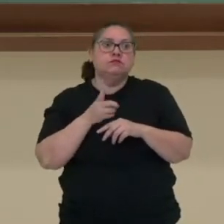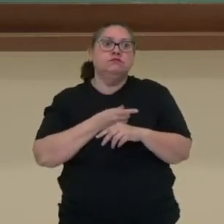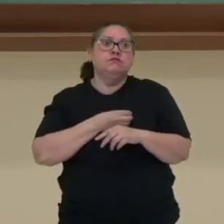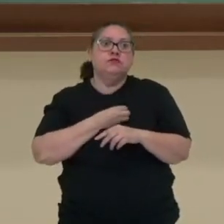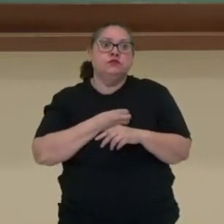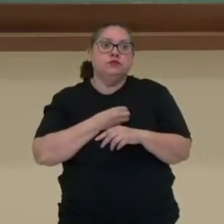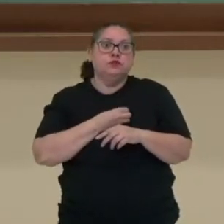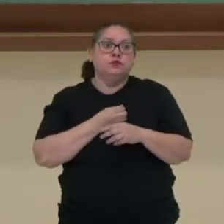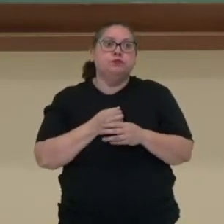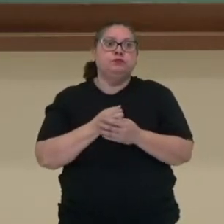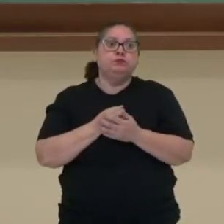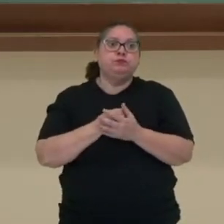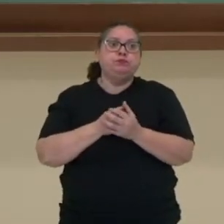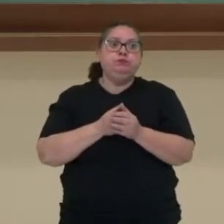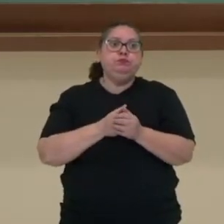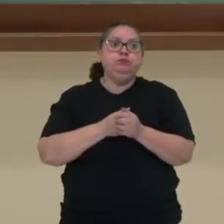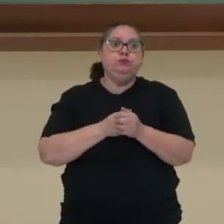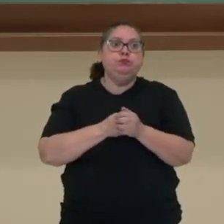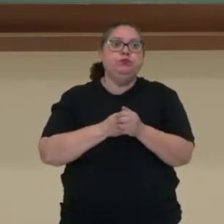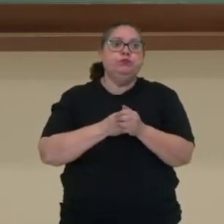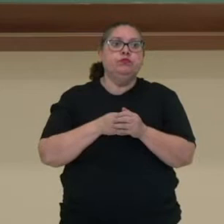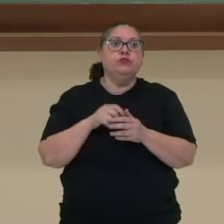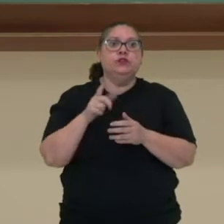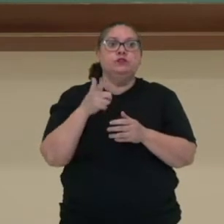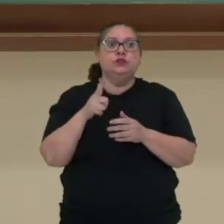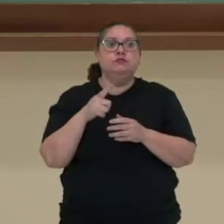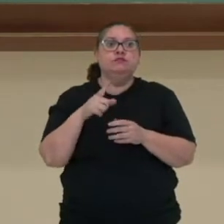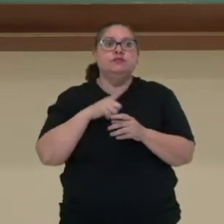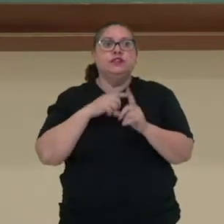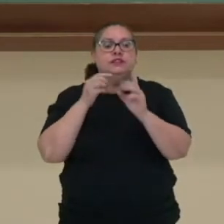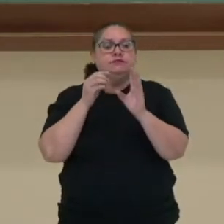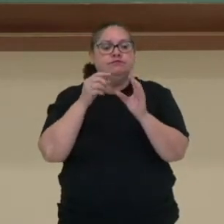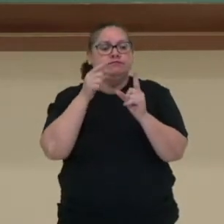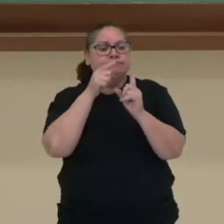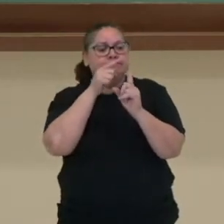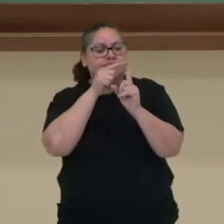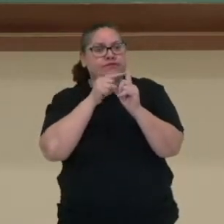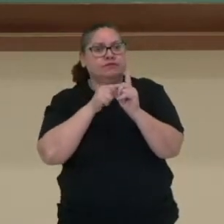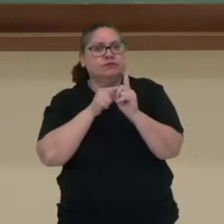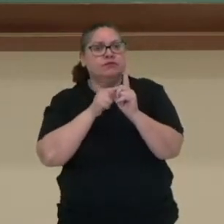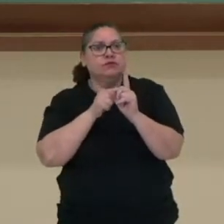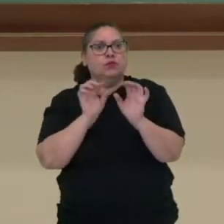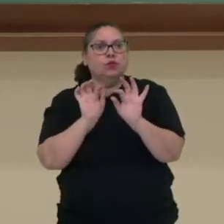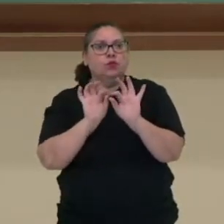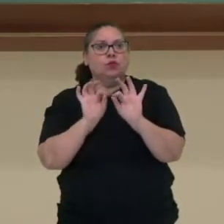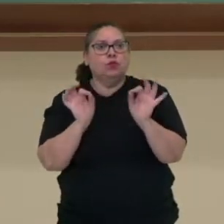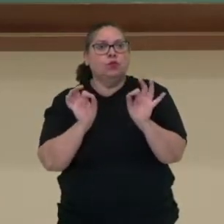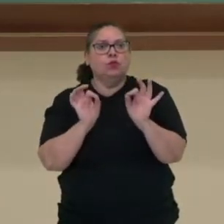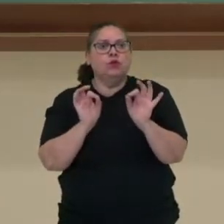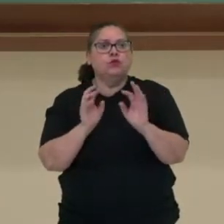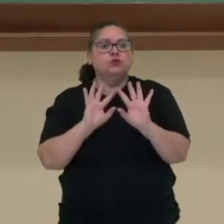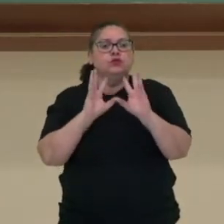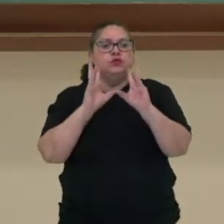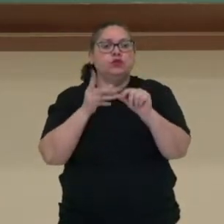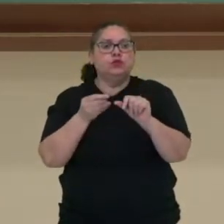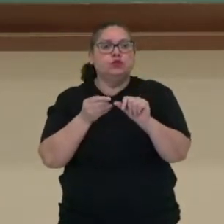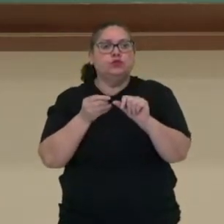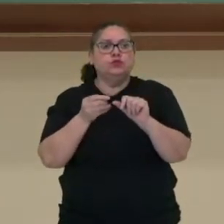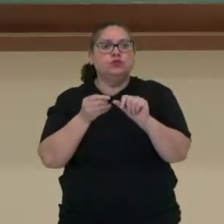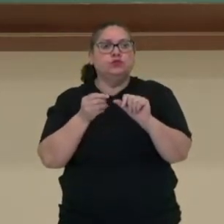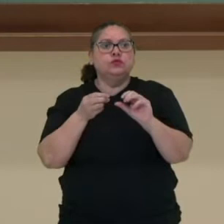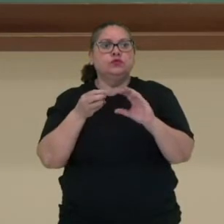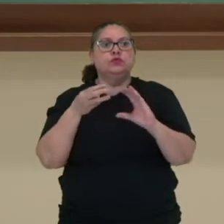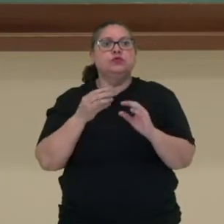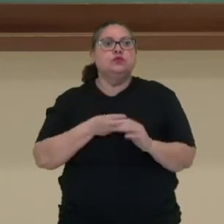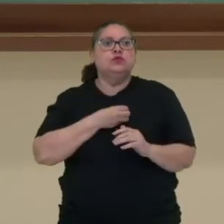entra em nenhum dos 5 reinos. Não possui características comuns a todos os seres vivos. E